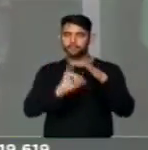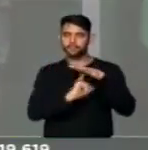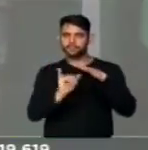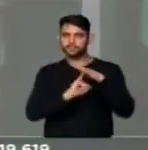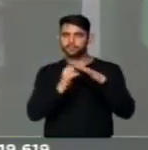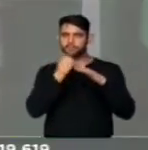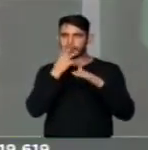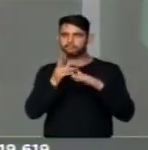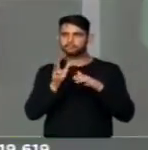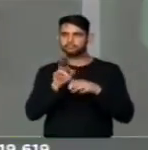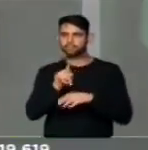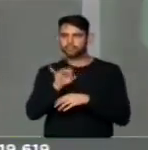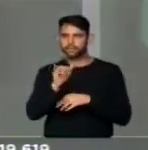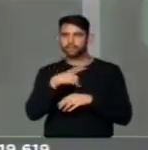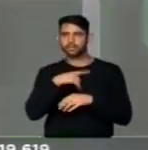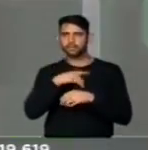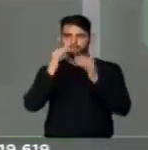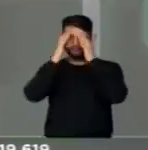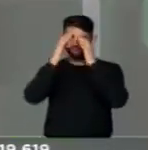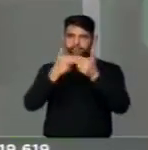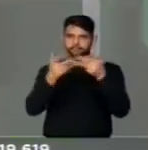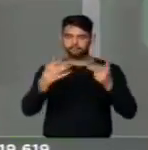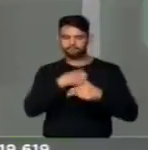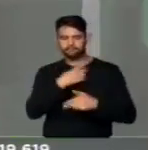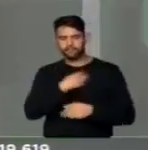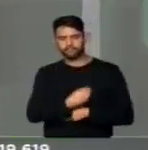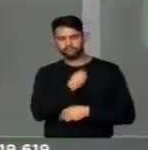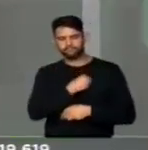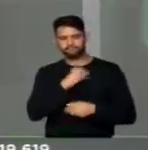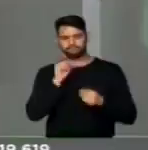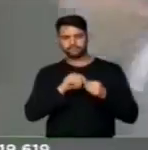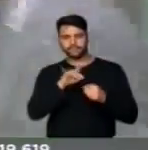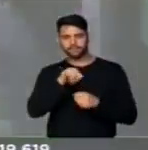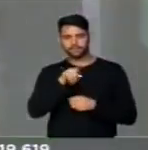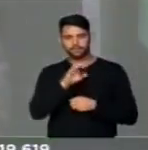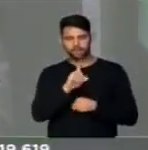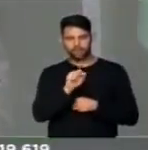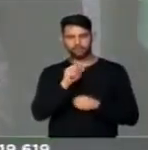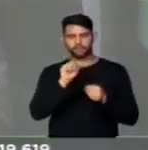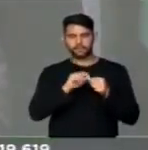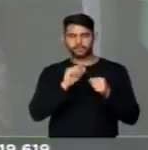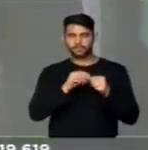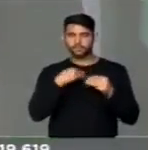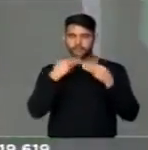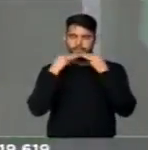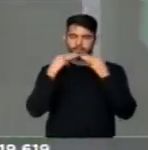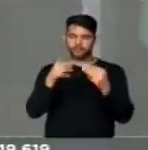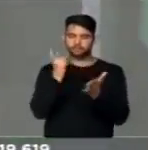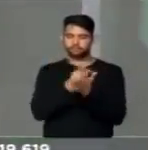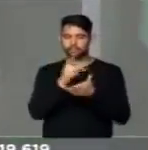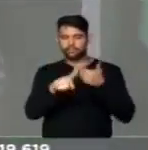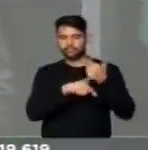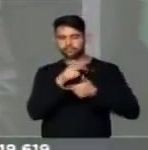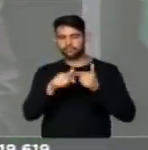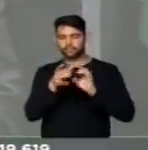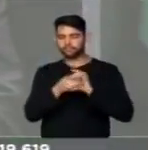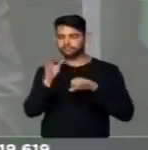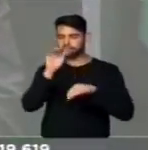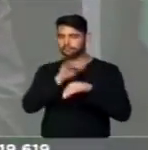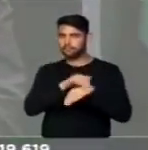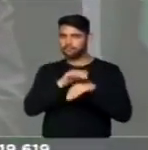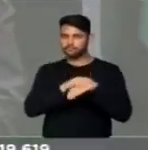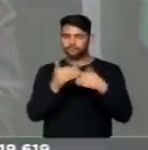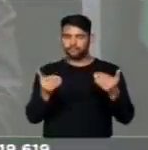instituições republicanas que honram o ideal de Cezedelo Correa, exercendo suas missões institucionais com